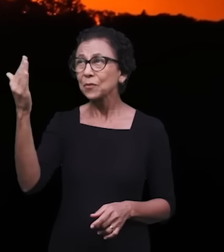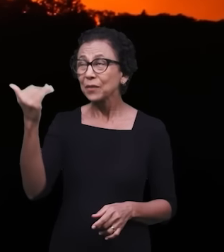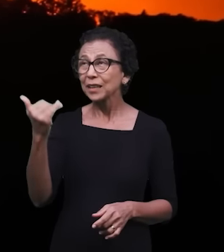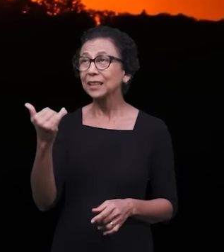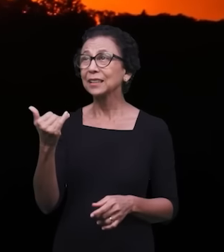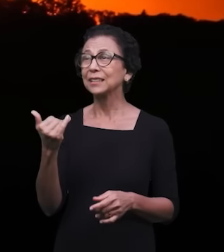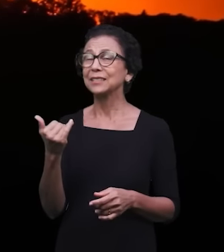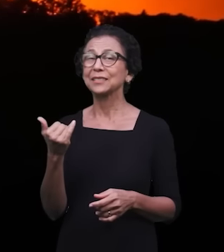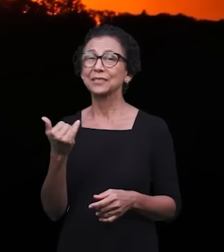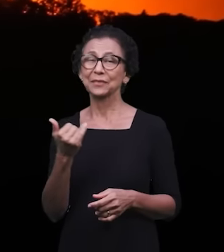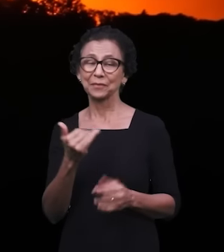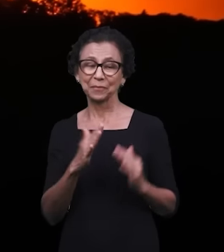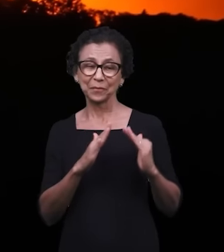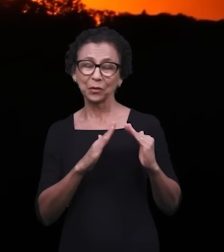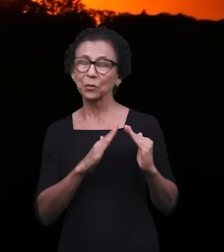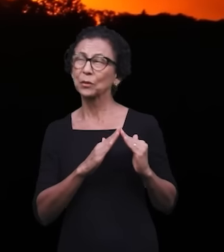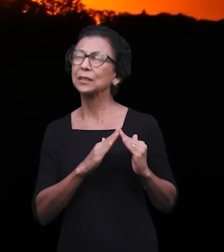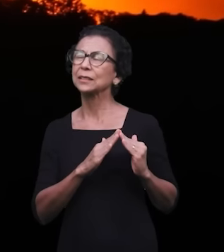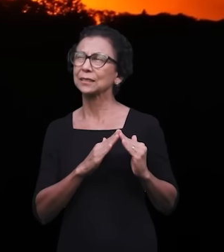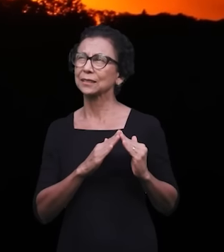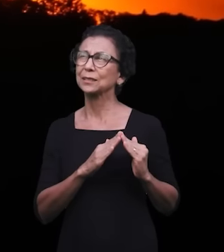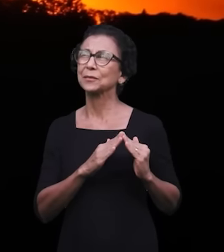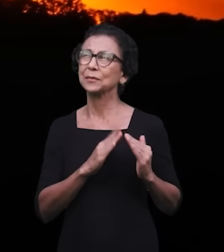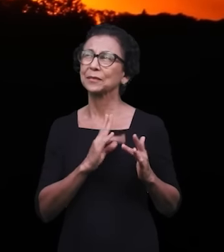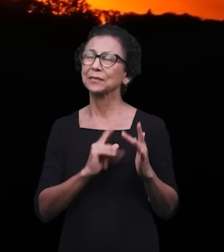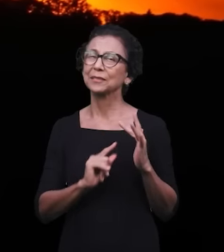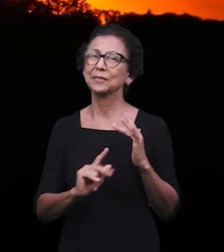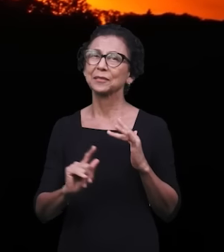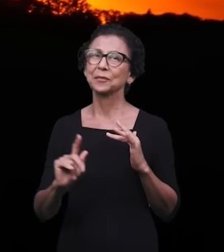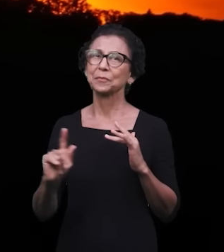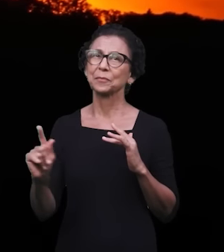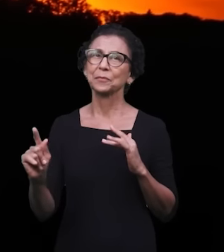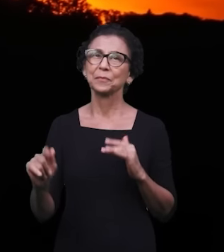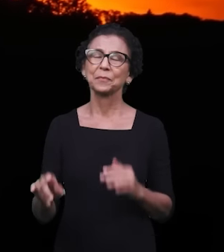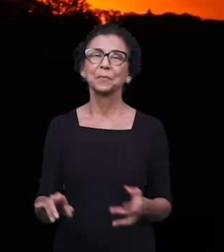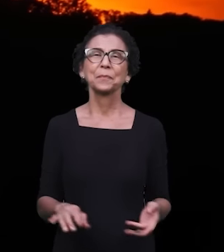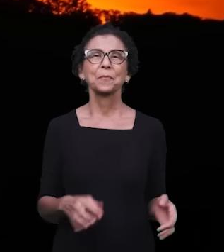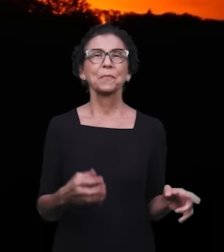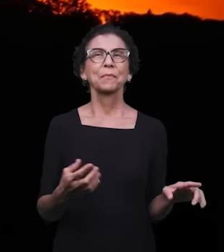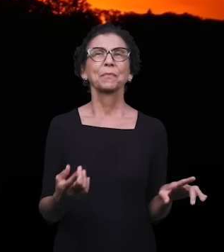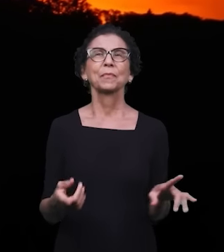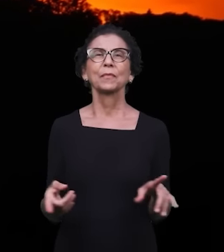Fica, Senhor, já se faz tarde.